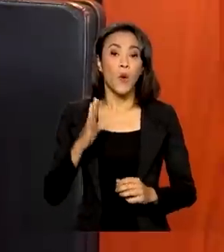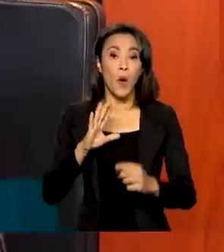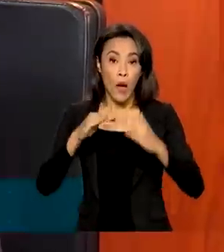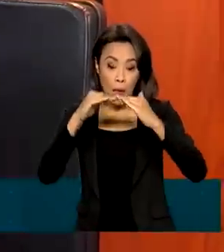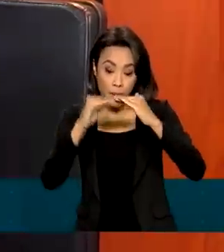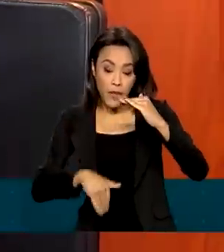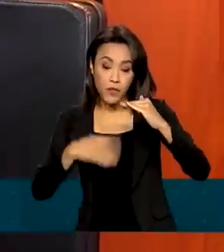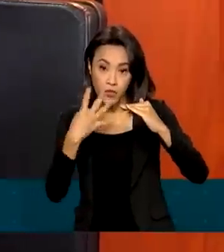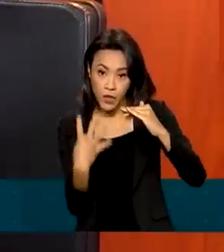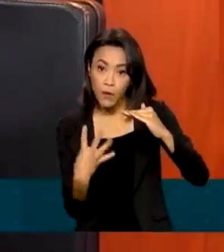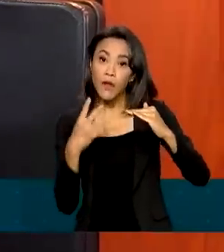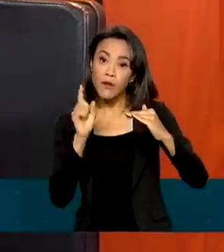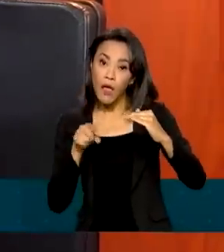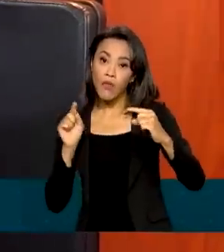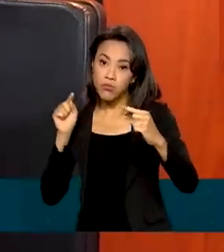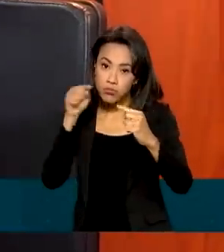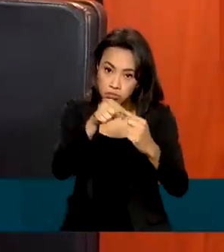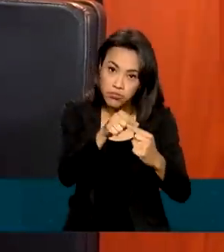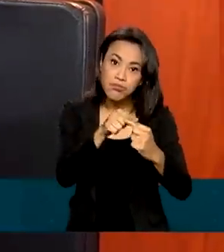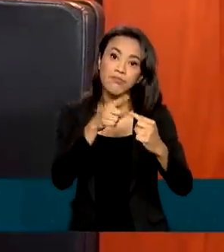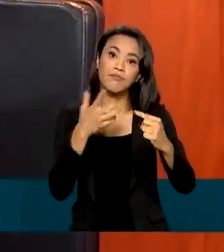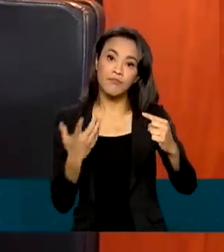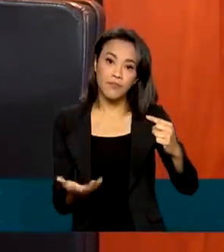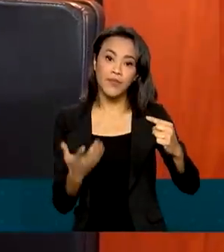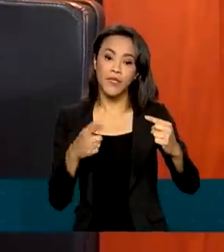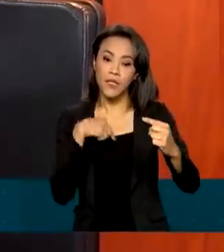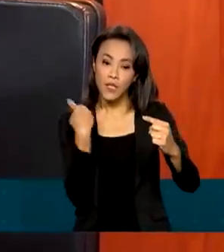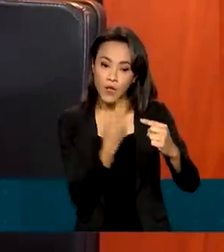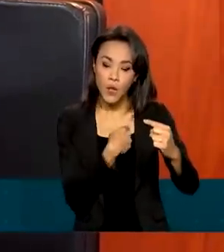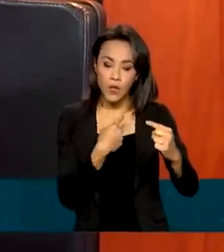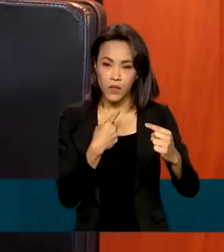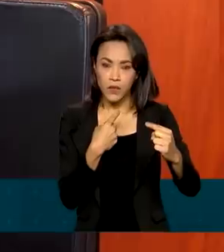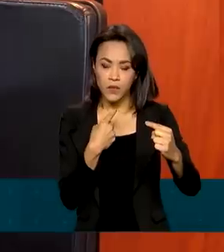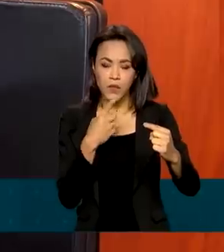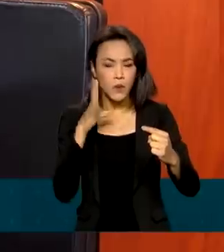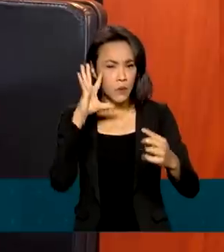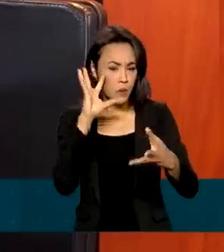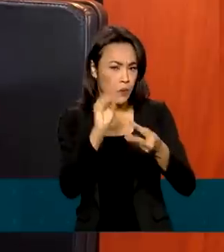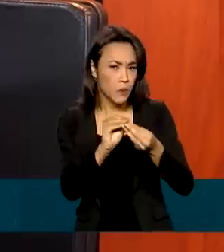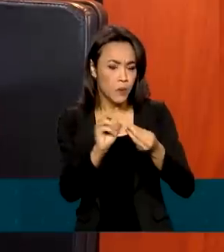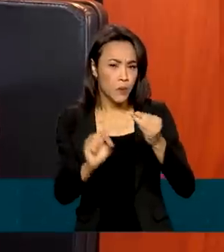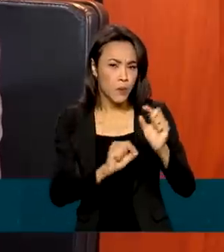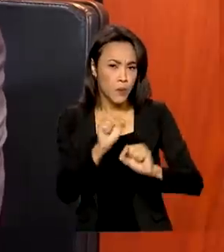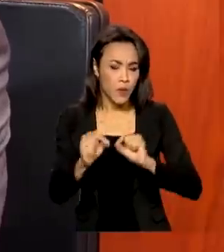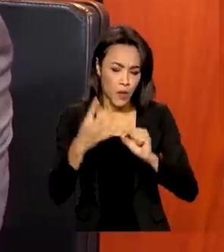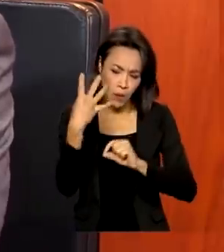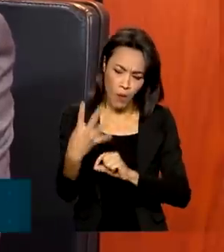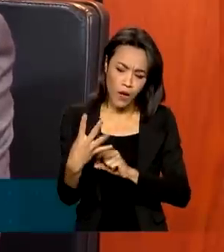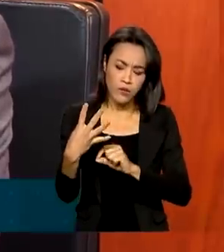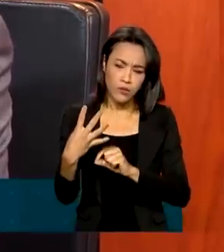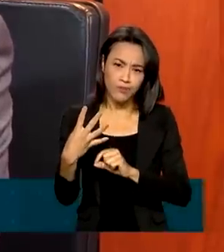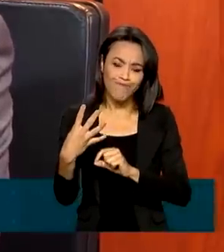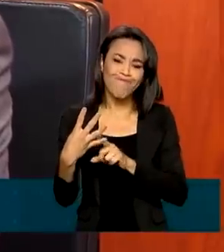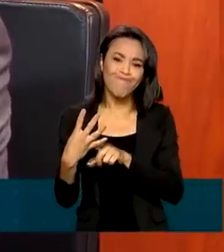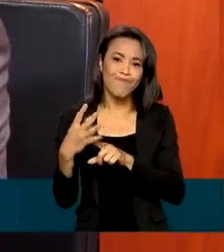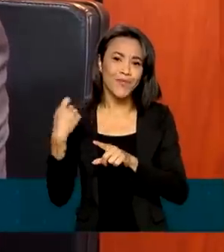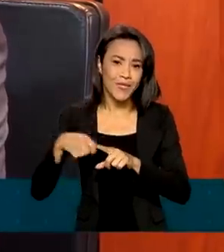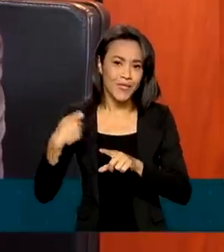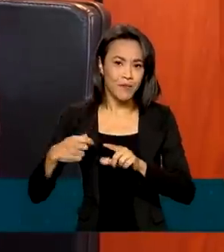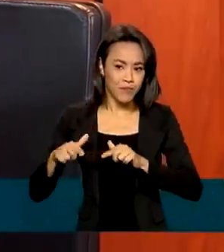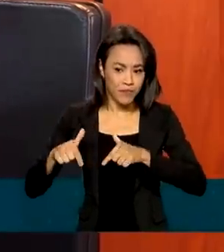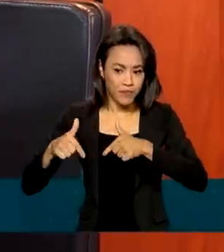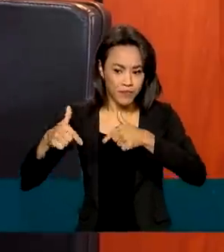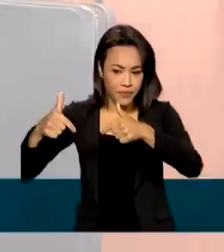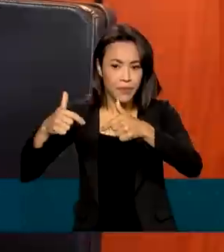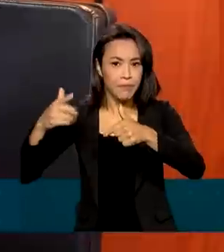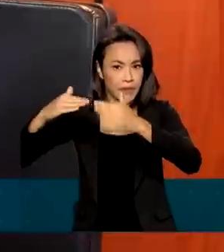e está bem claro na forma como nós concatenamos a mensagem que 4 nós entendemos que precisamos atuar para que ela seja abaixo